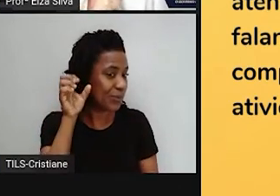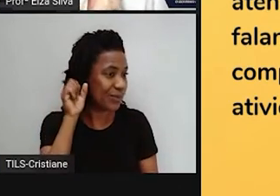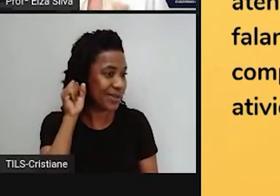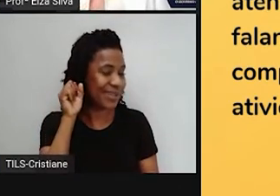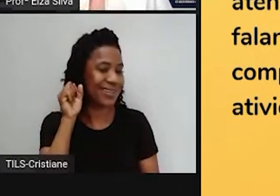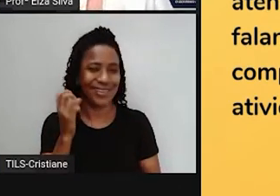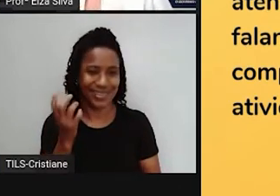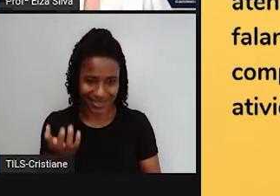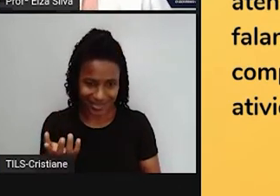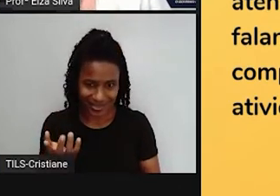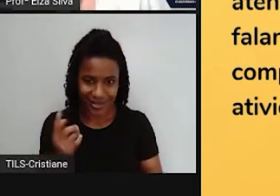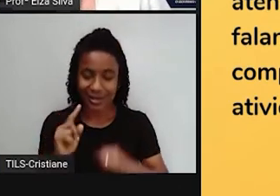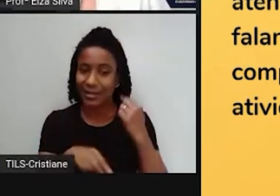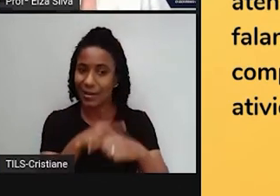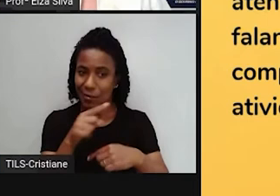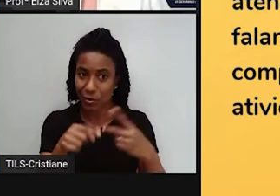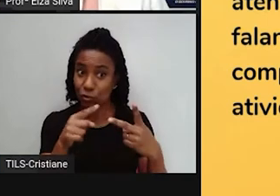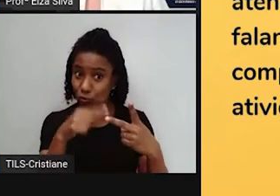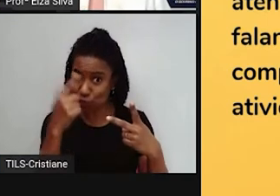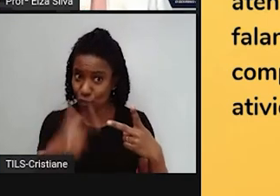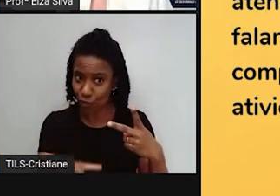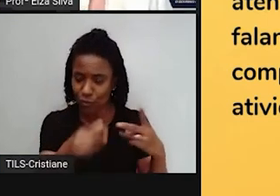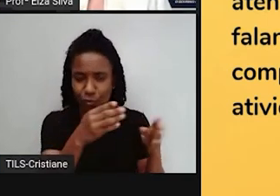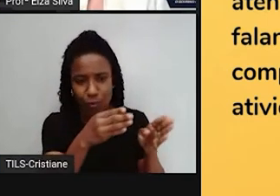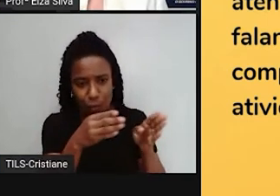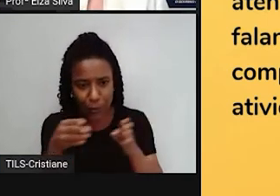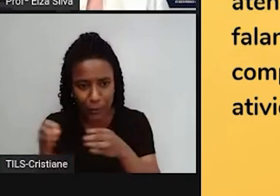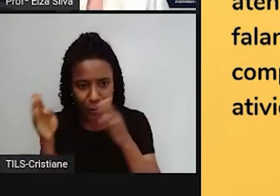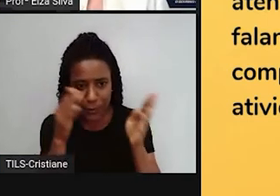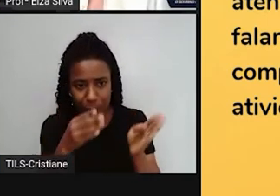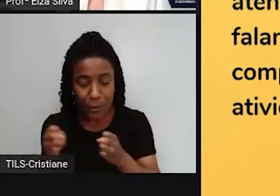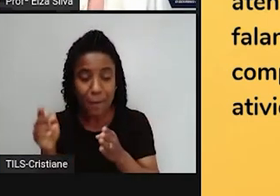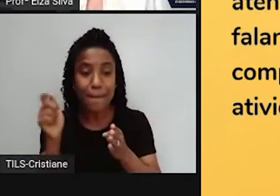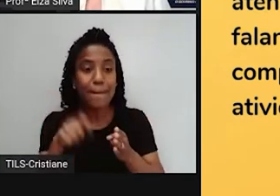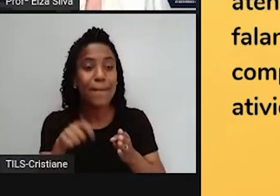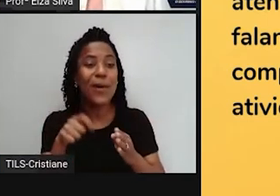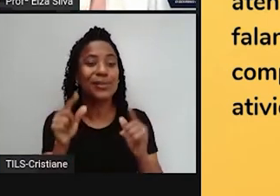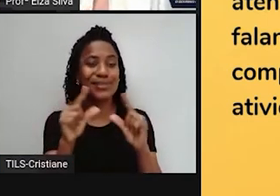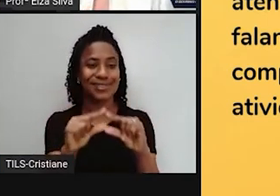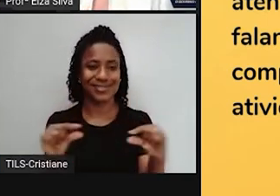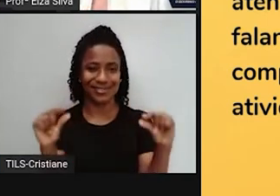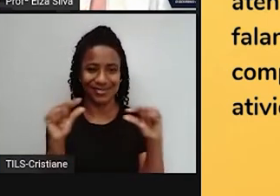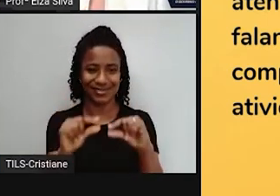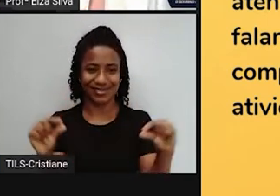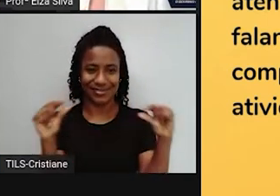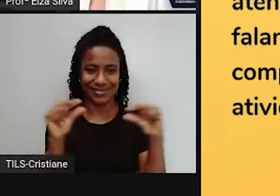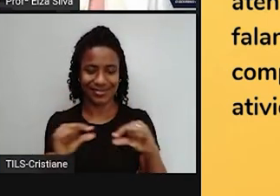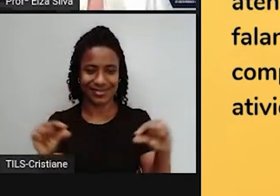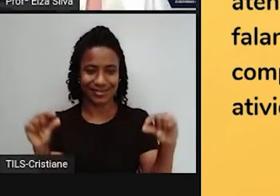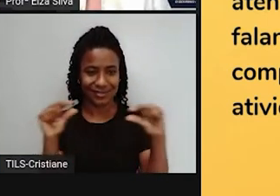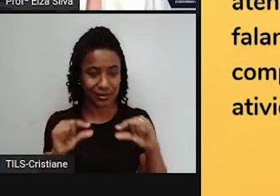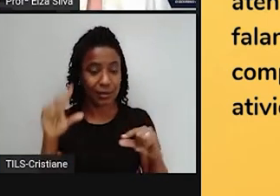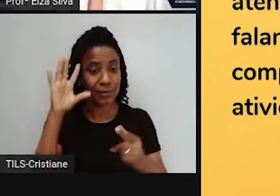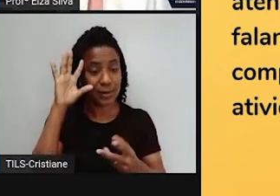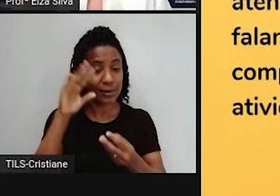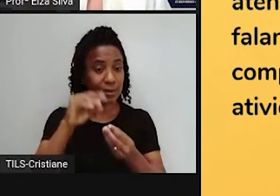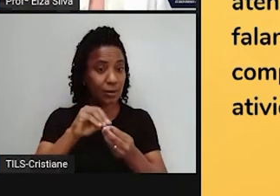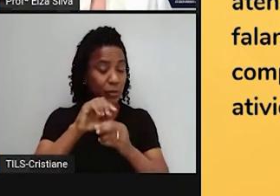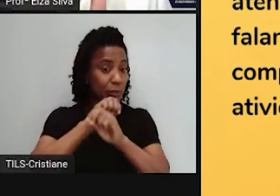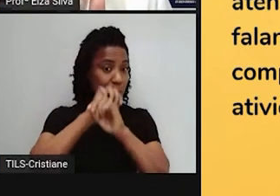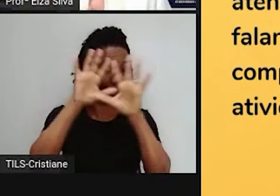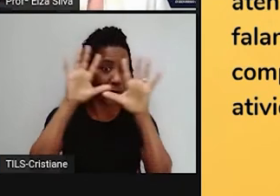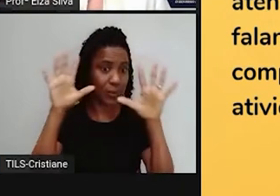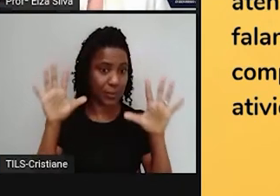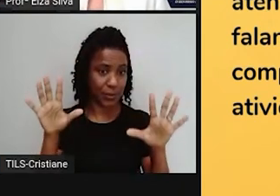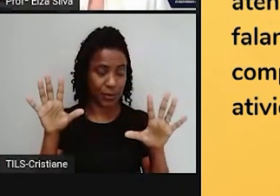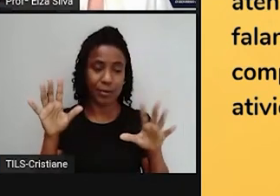Tradutor. E na segunda vez, você já pode colocar a legenda para ampliar sua compreensão. Primeiro,